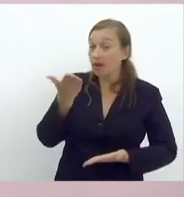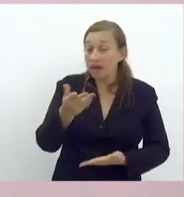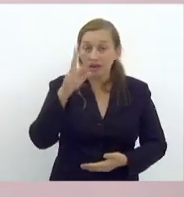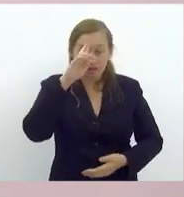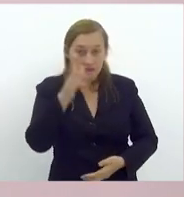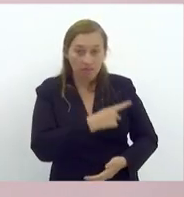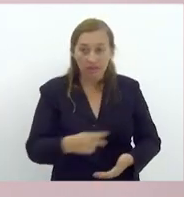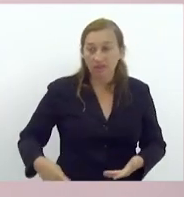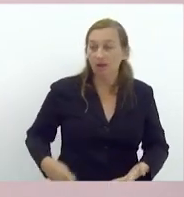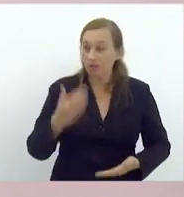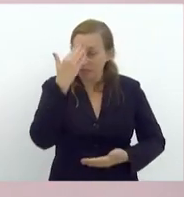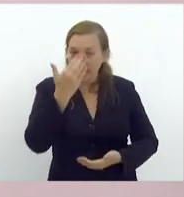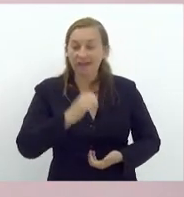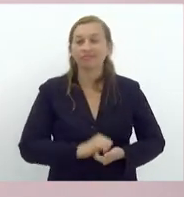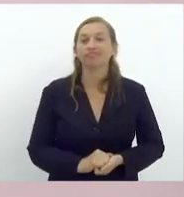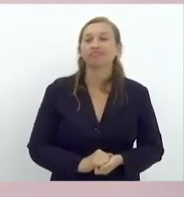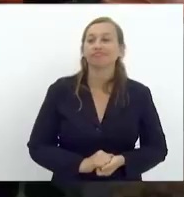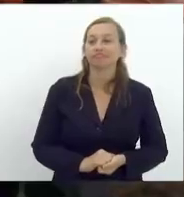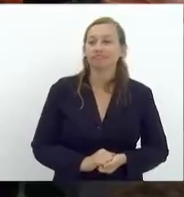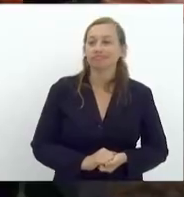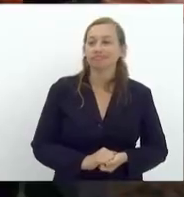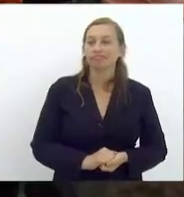Muito obrigado